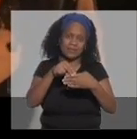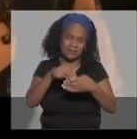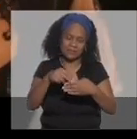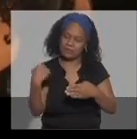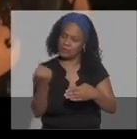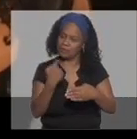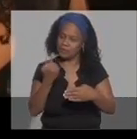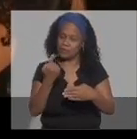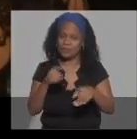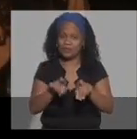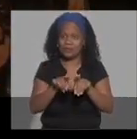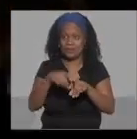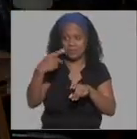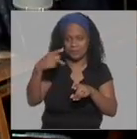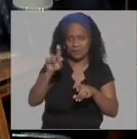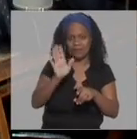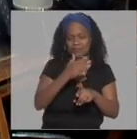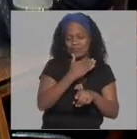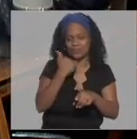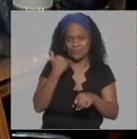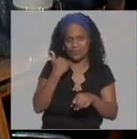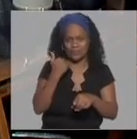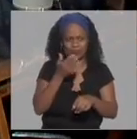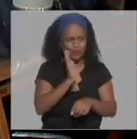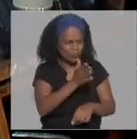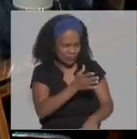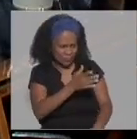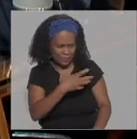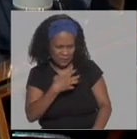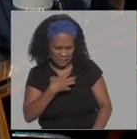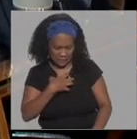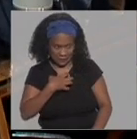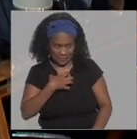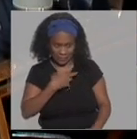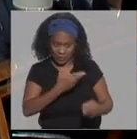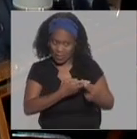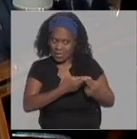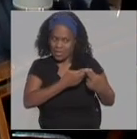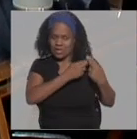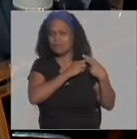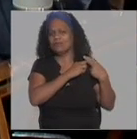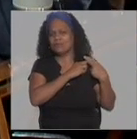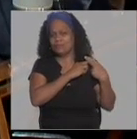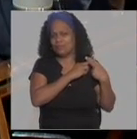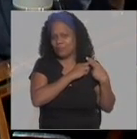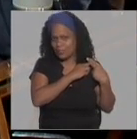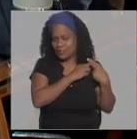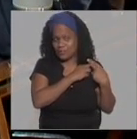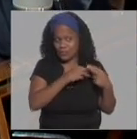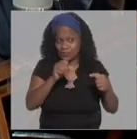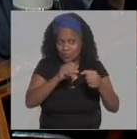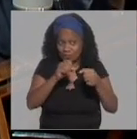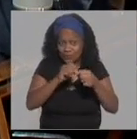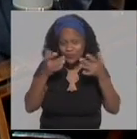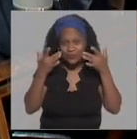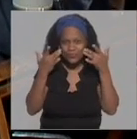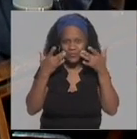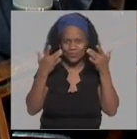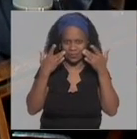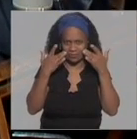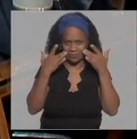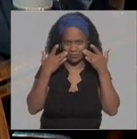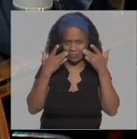gente e com certeza para luiz gama seu peso da responsabilidade de fazer esse